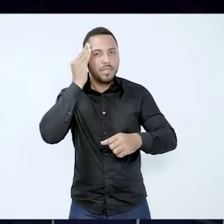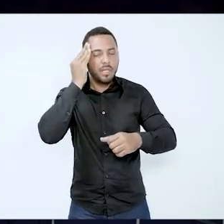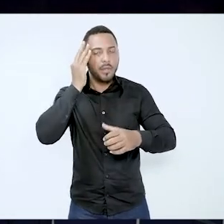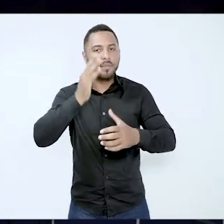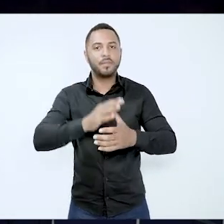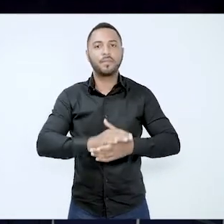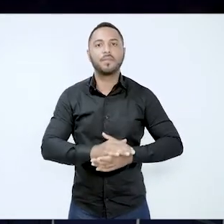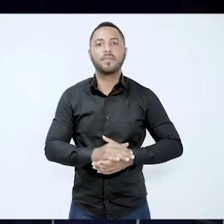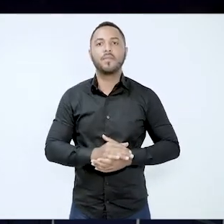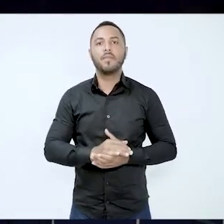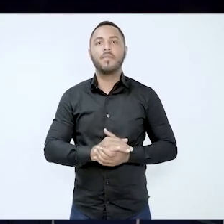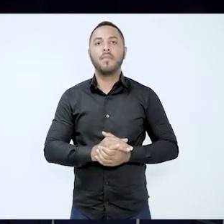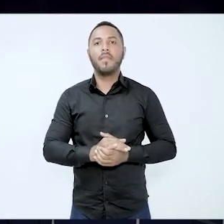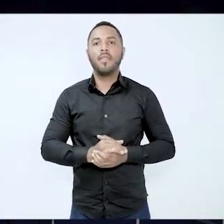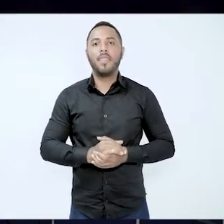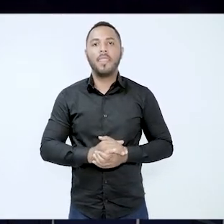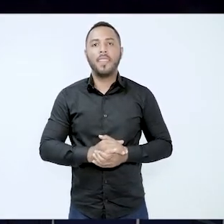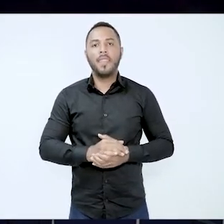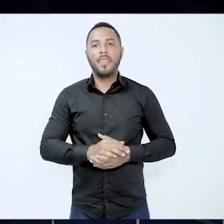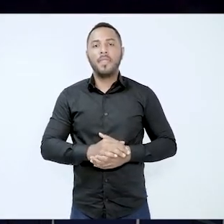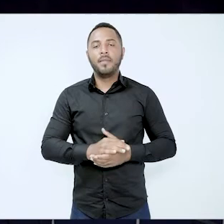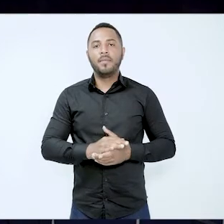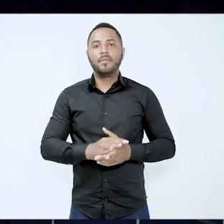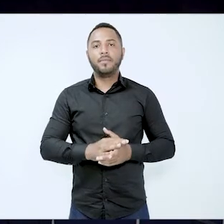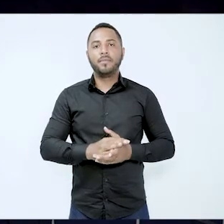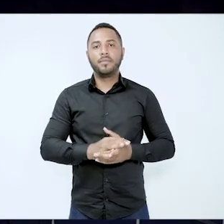ter mais controle da bola.